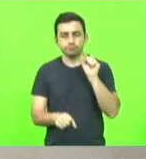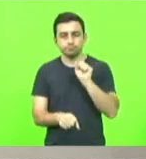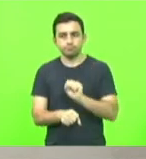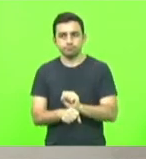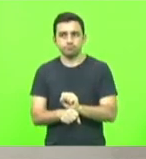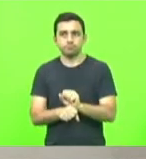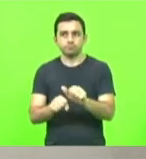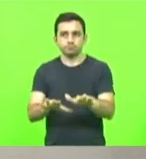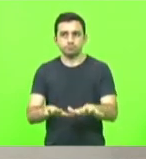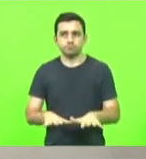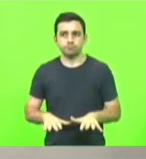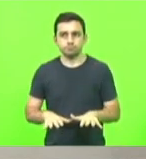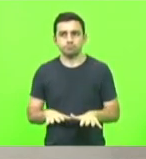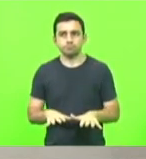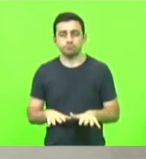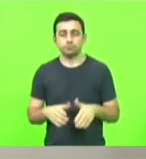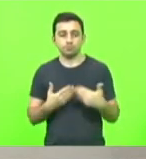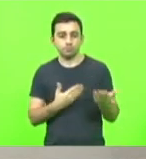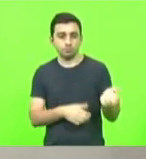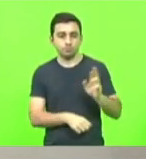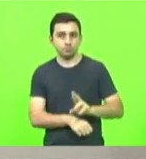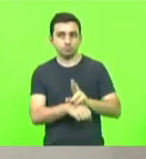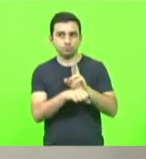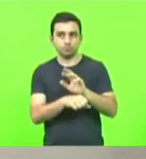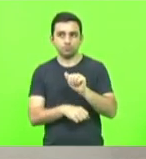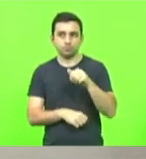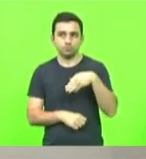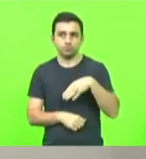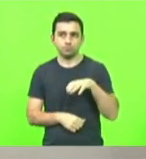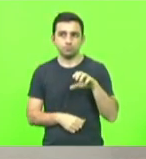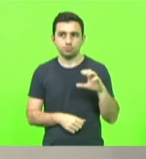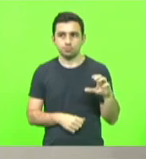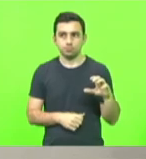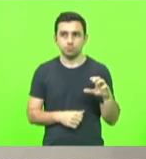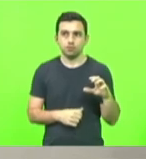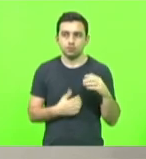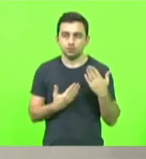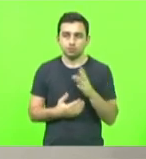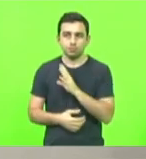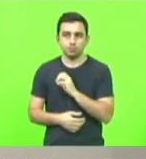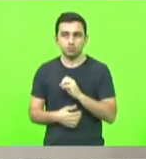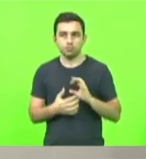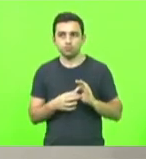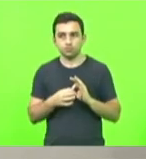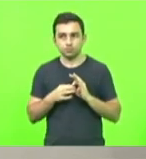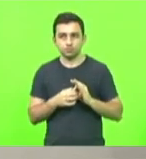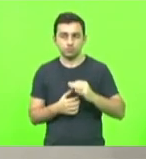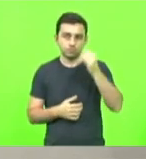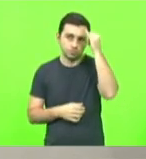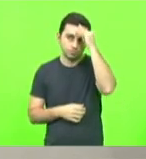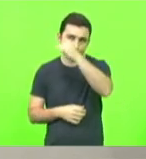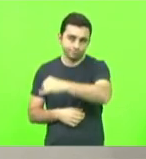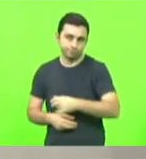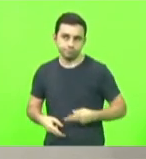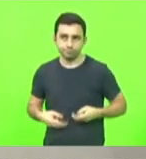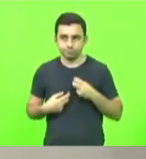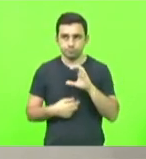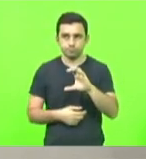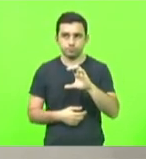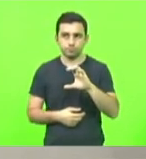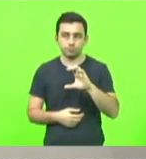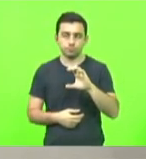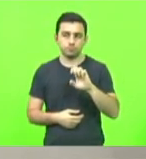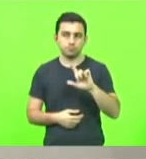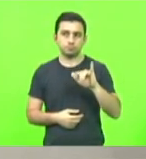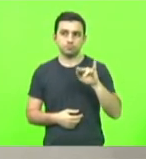a sessão, a fim de que a representante da AMUC, Amor e União contra o Câncer, senhora Célia Fernandes,